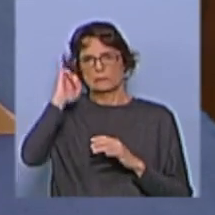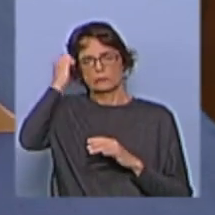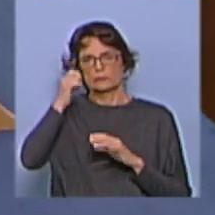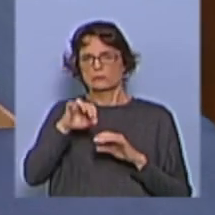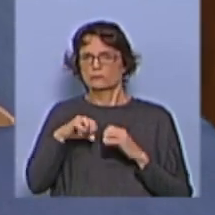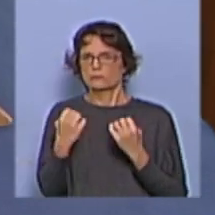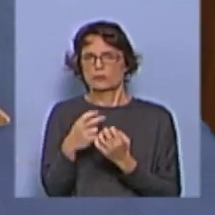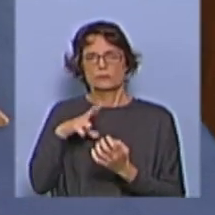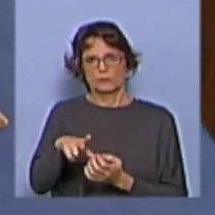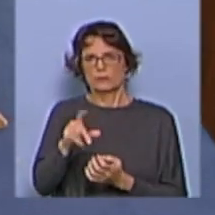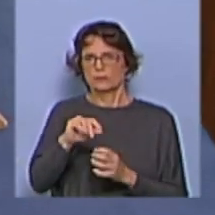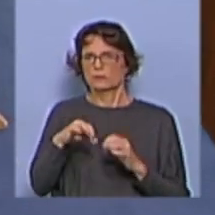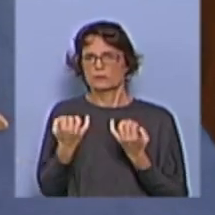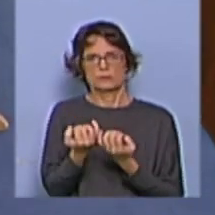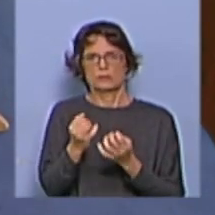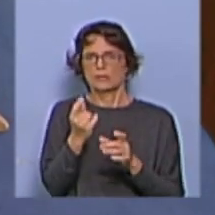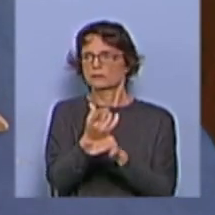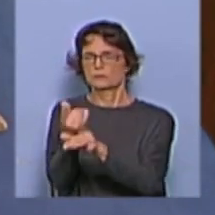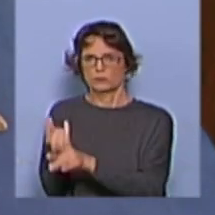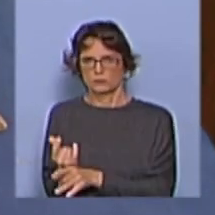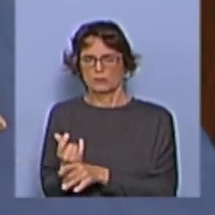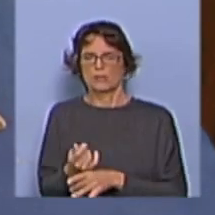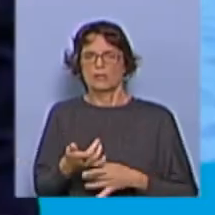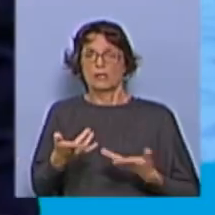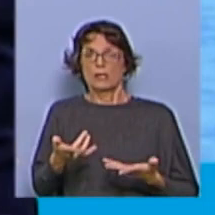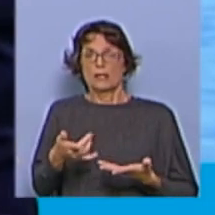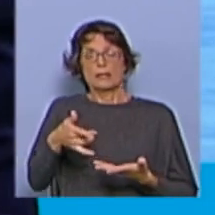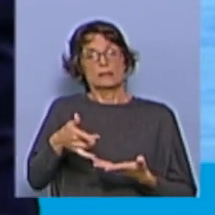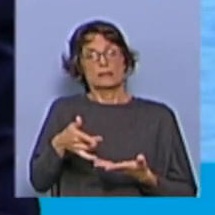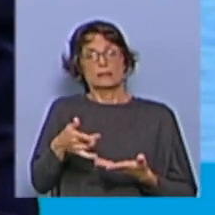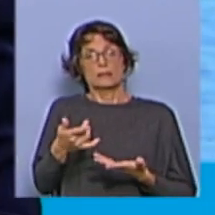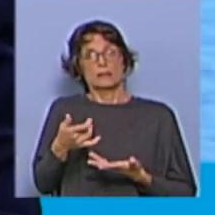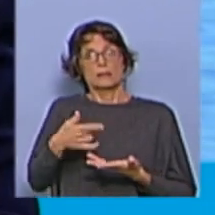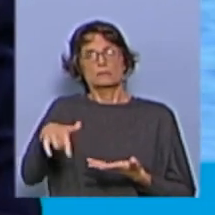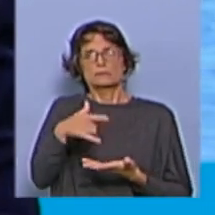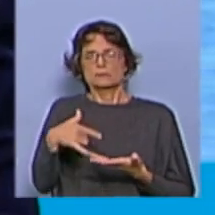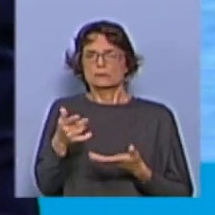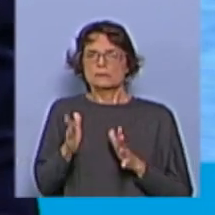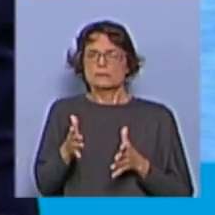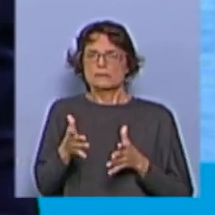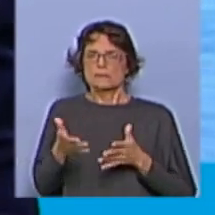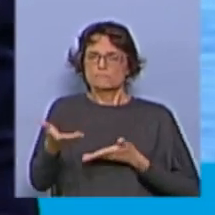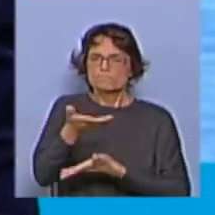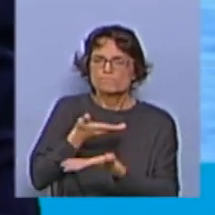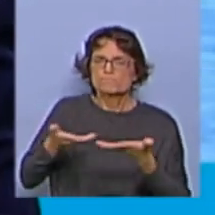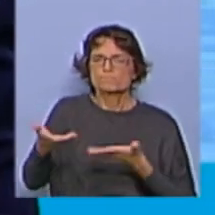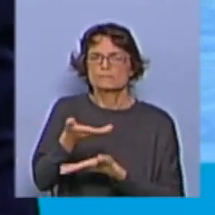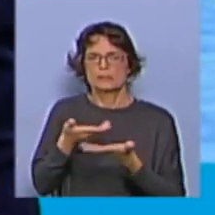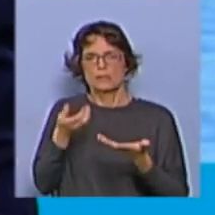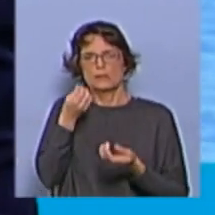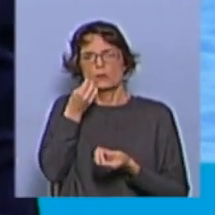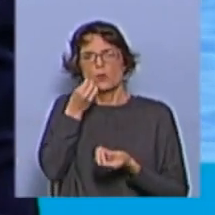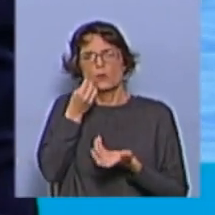outras. E a nossa partilha começou aí. Como é que vamos responder a esta violência? E por isso o livro